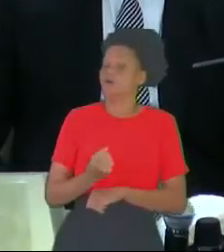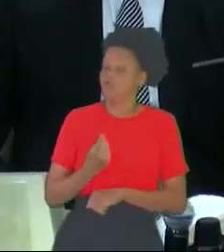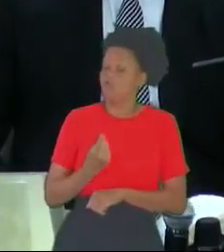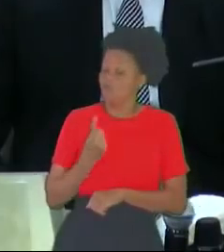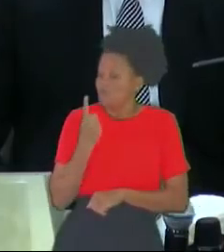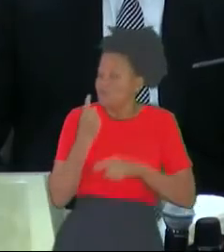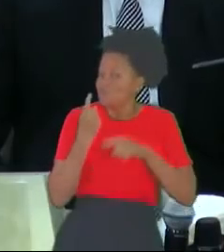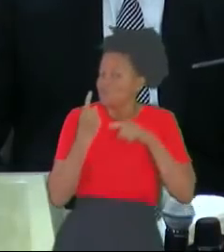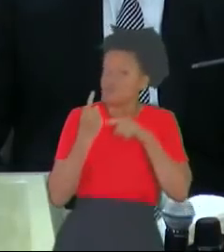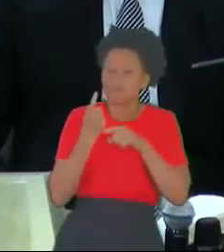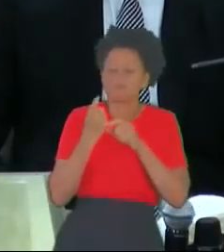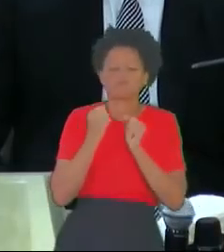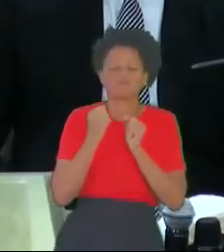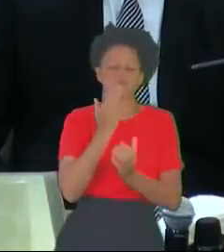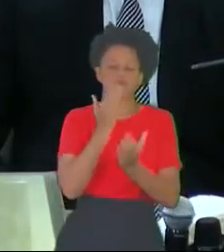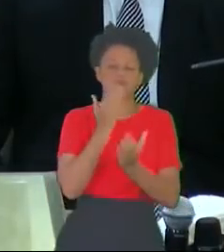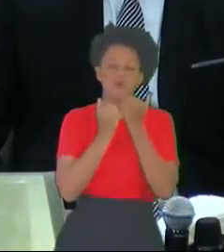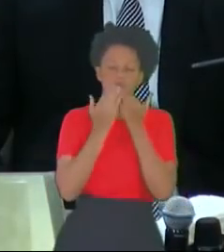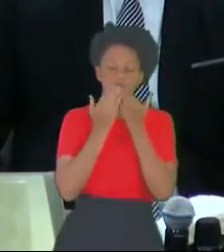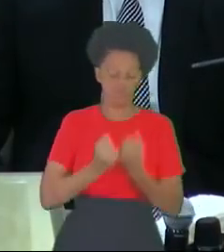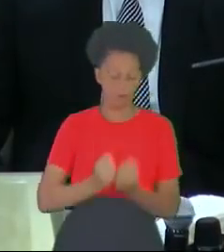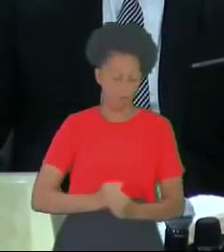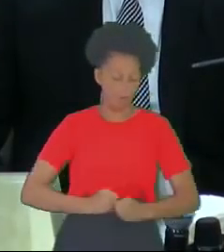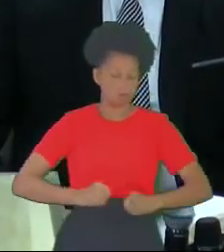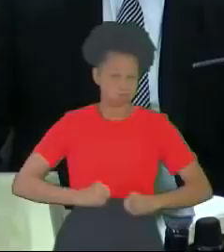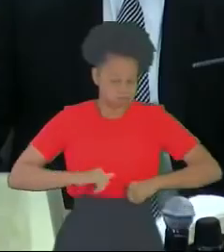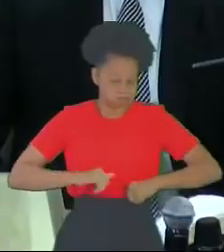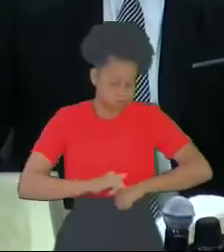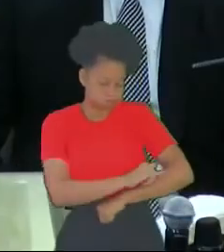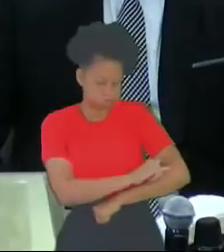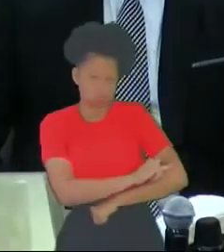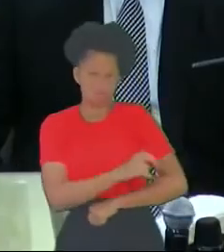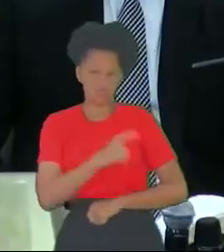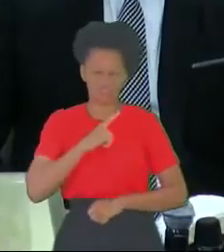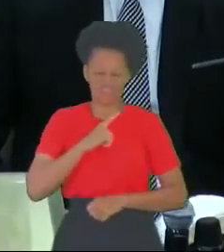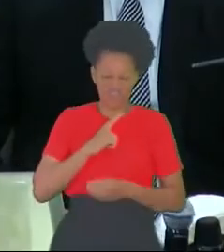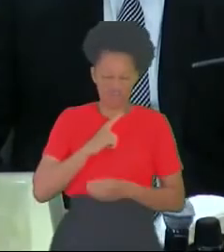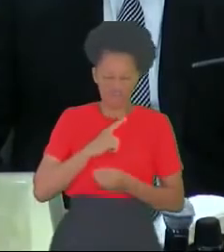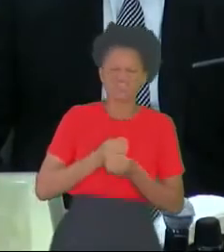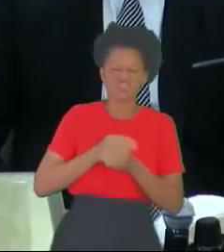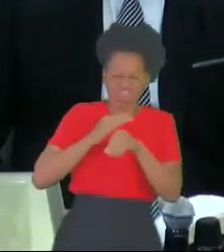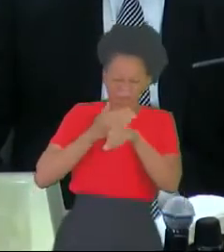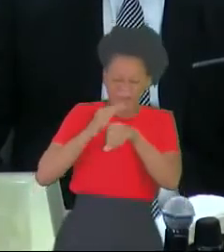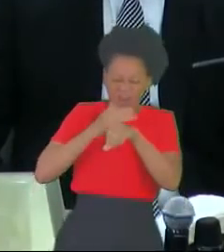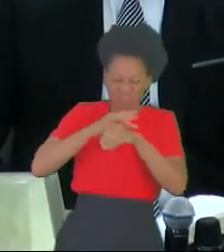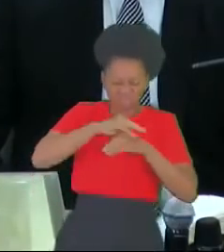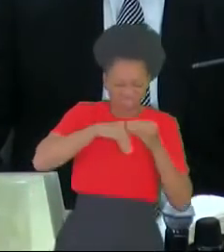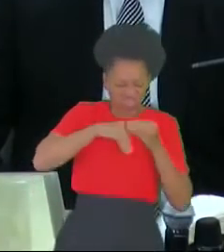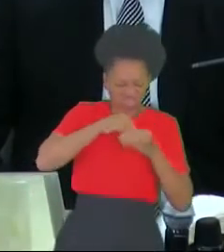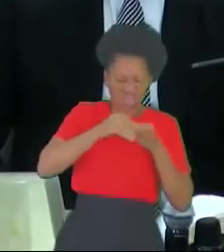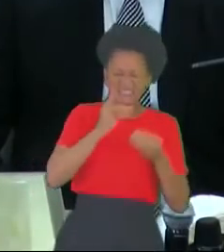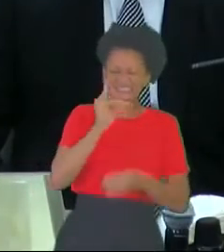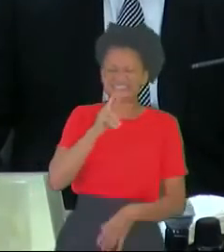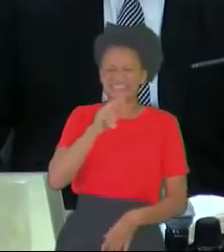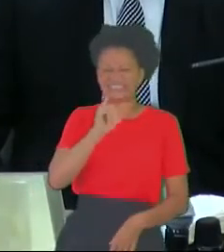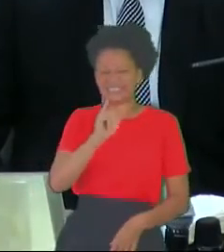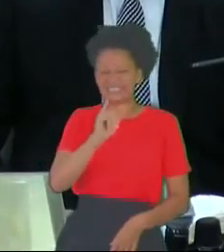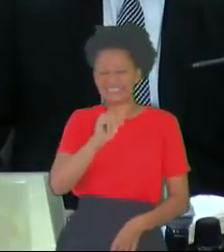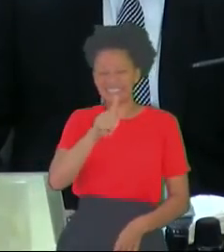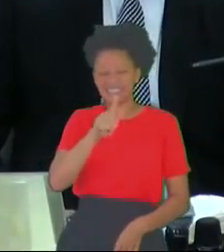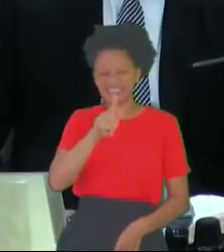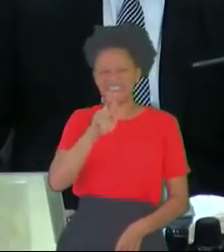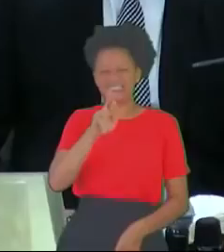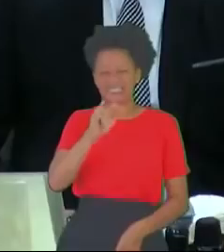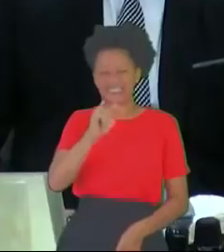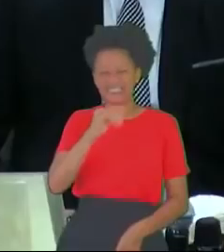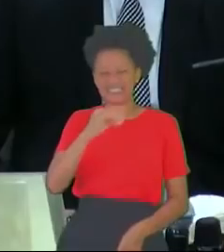abundantemente. Não vai engordar, não vai criar colesterol, não vai criar triglicerídeos altos, não vai